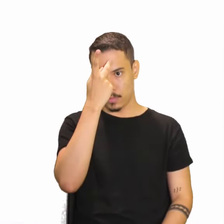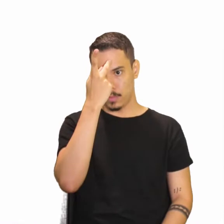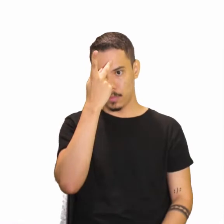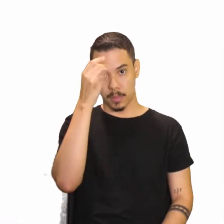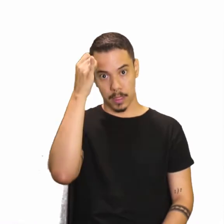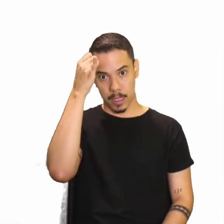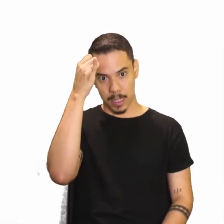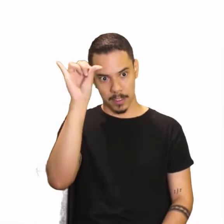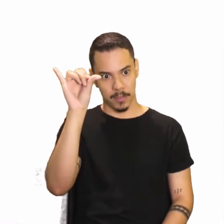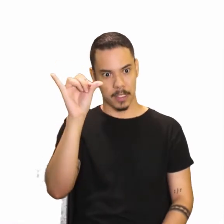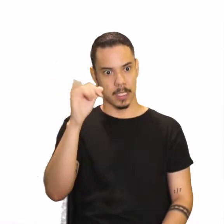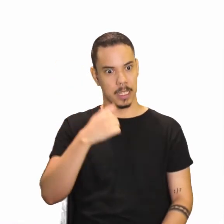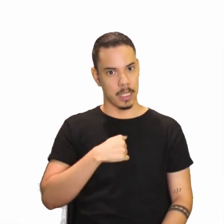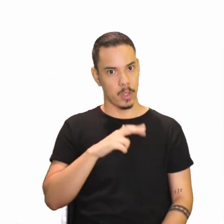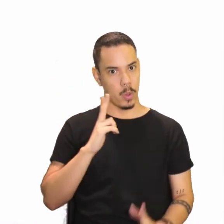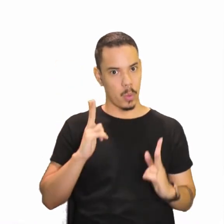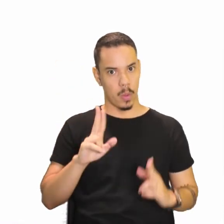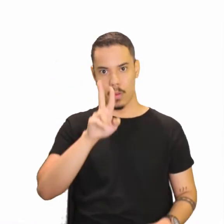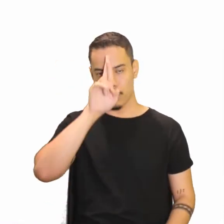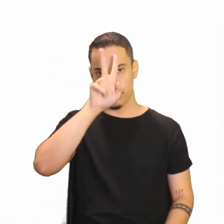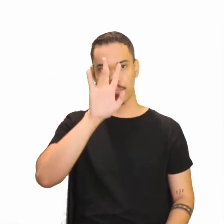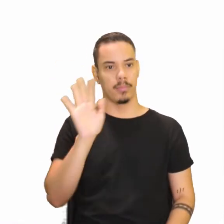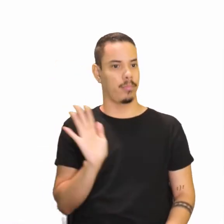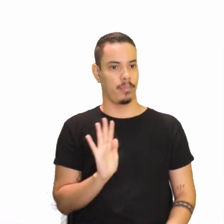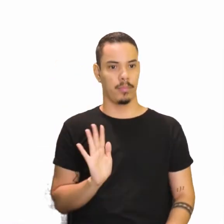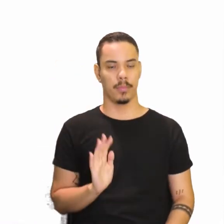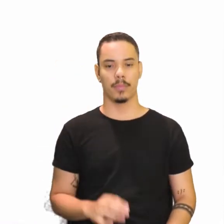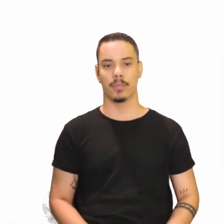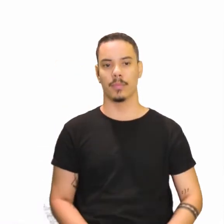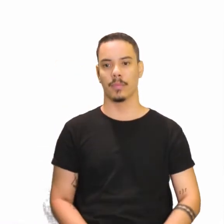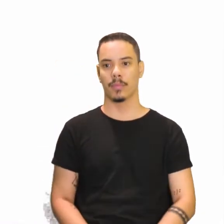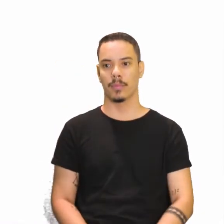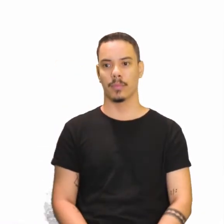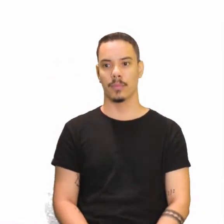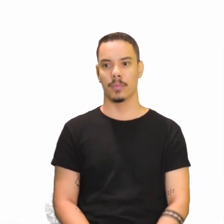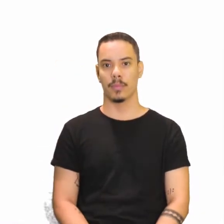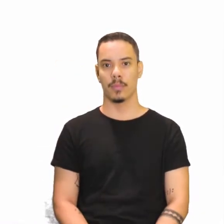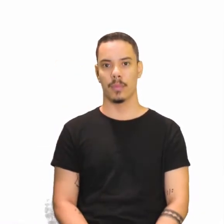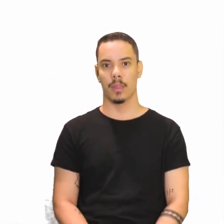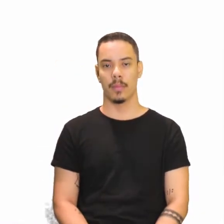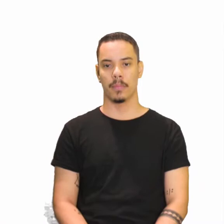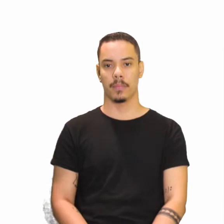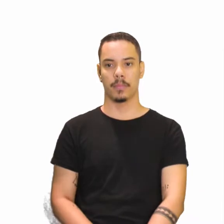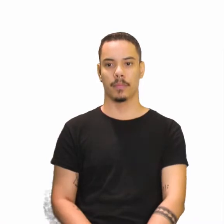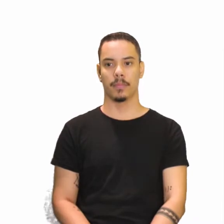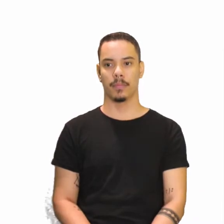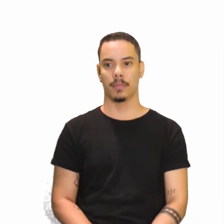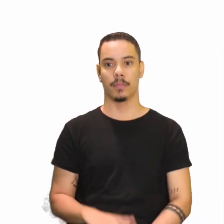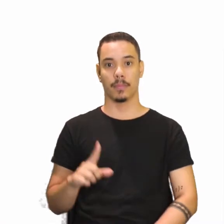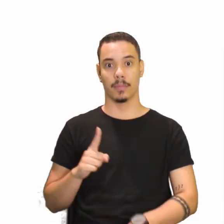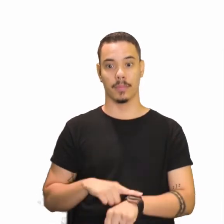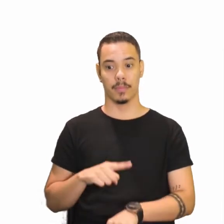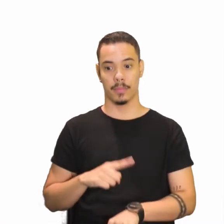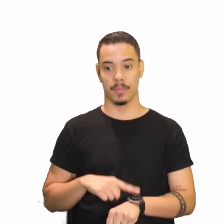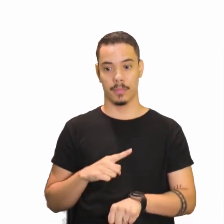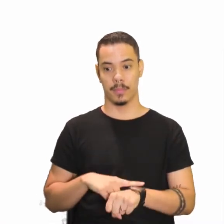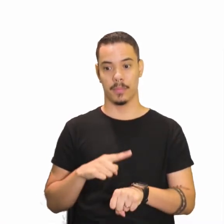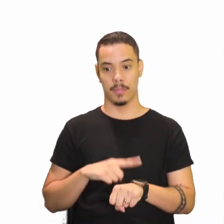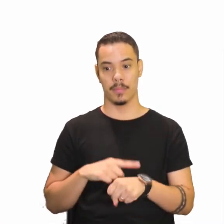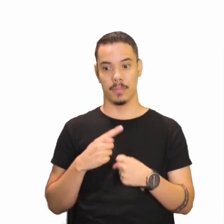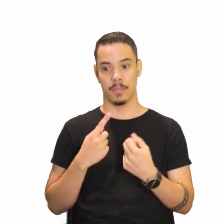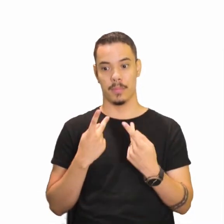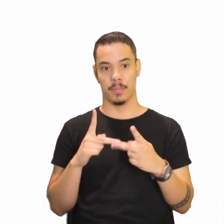vai fazer que nem a professora aqui, não, tá bom? Então, vamos começando. Um tempinho para você,